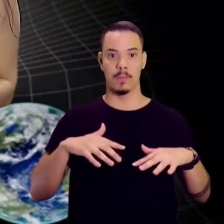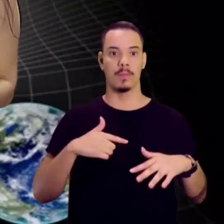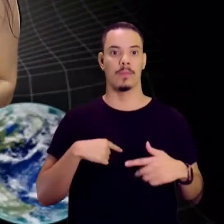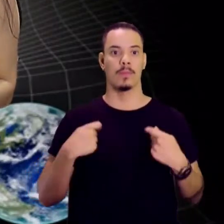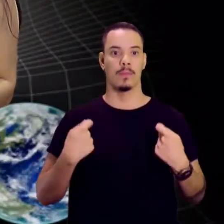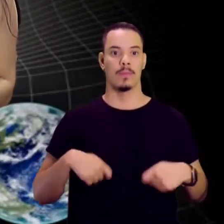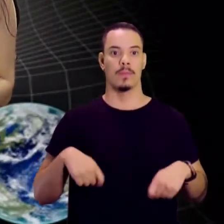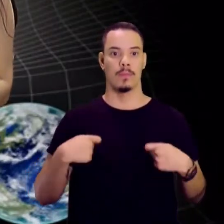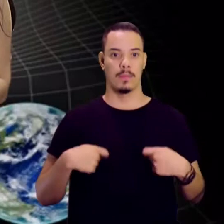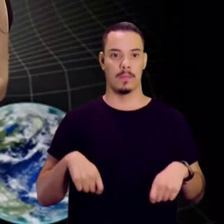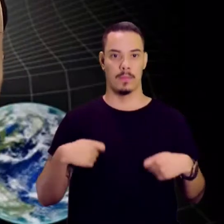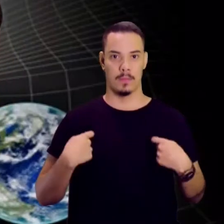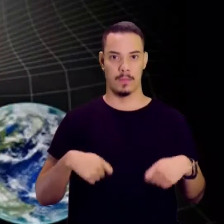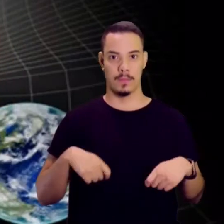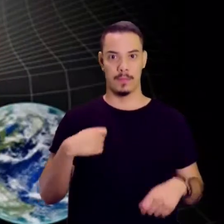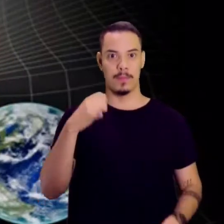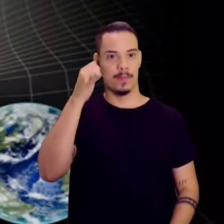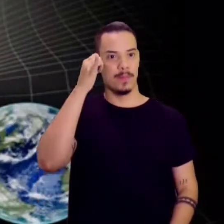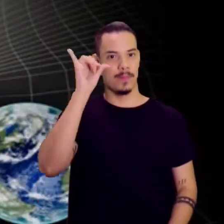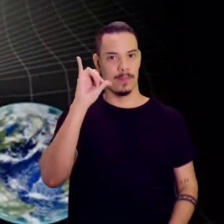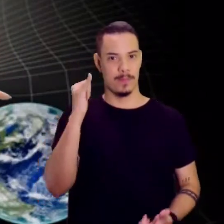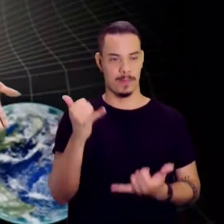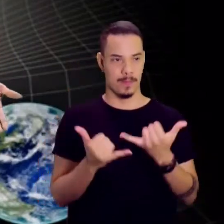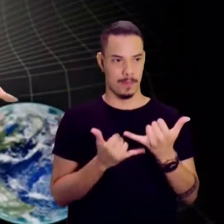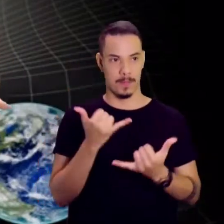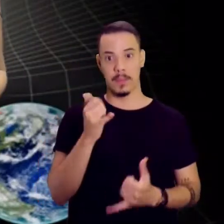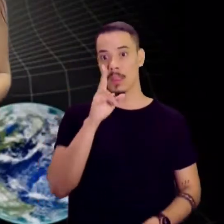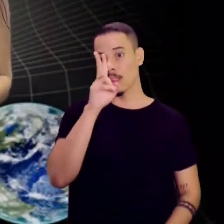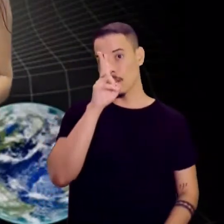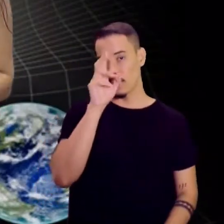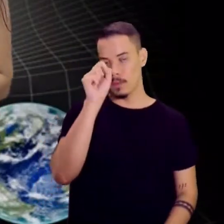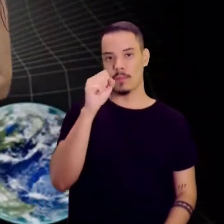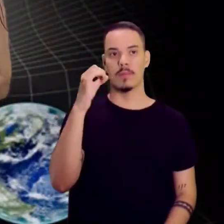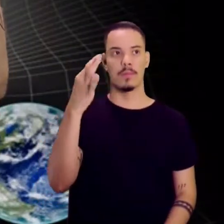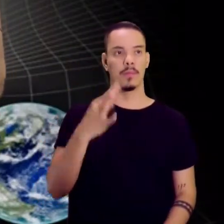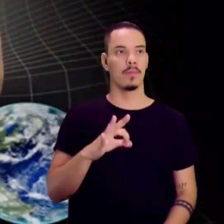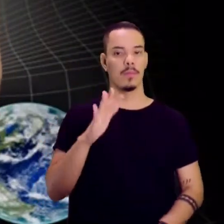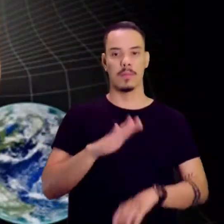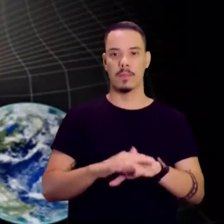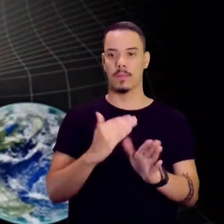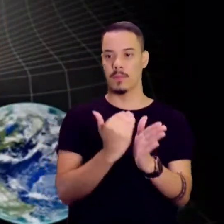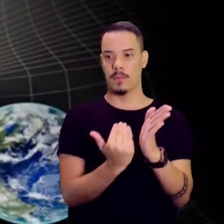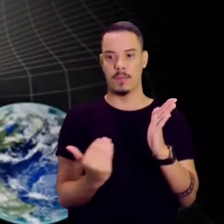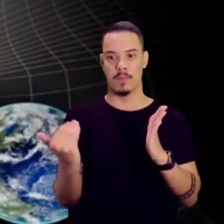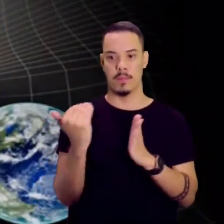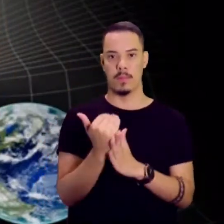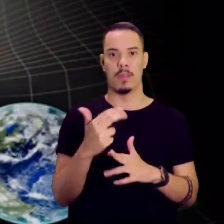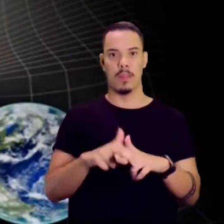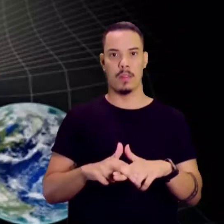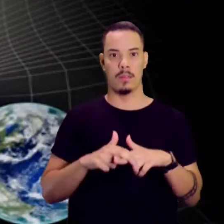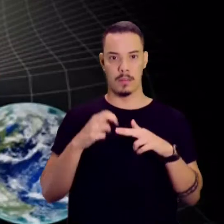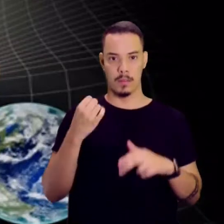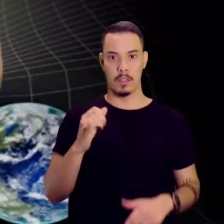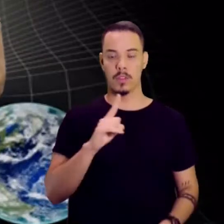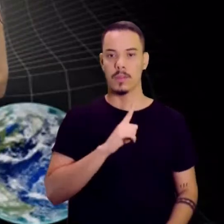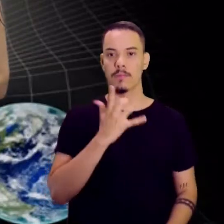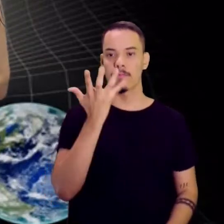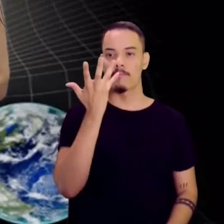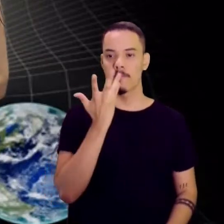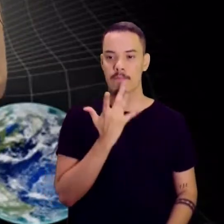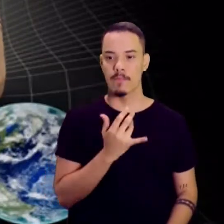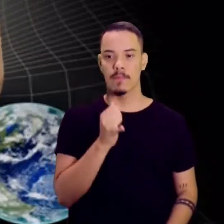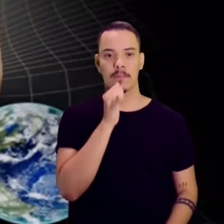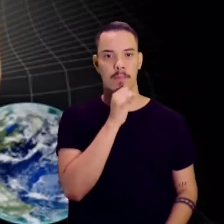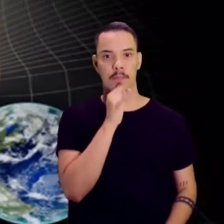brincadeira, né? Com uma gota d'água. Não, a força é maior, com certeza, para levantar. Tanto se dependendo tivesse uma criança lá,